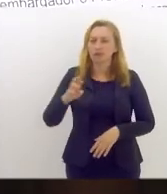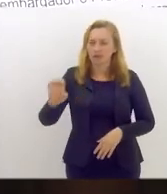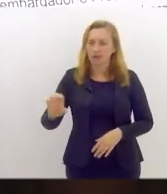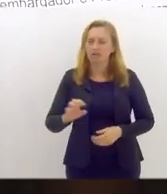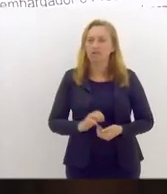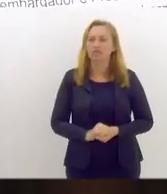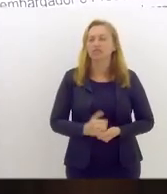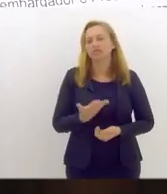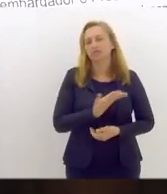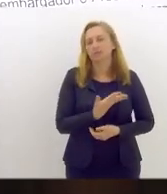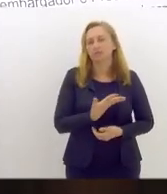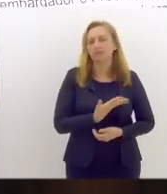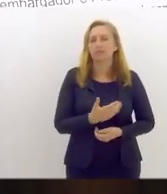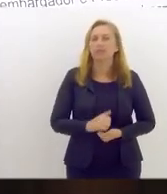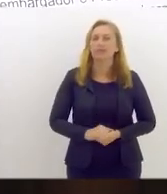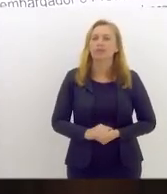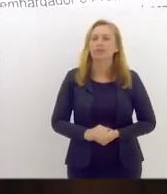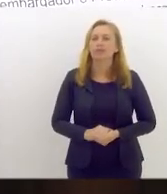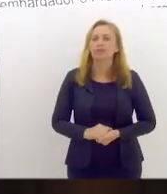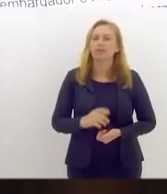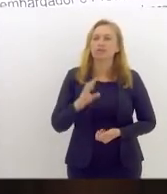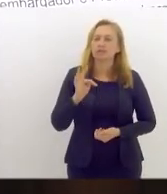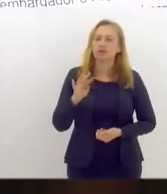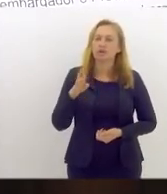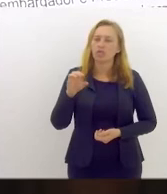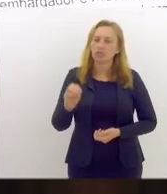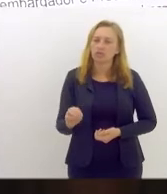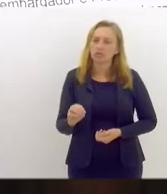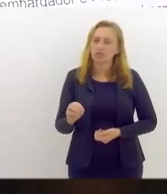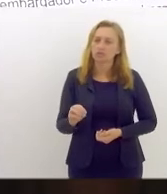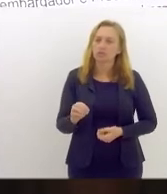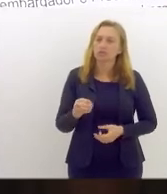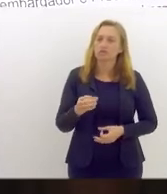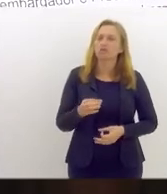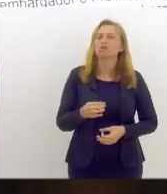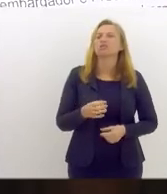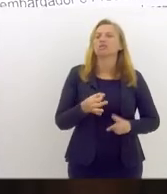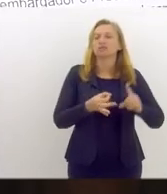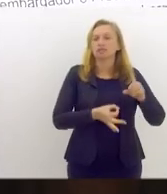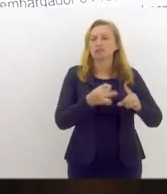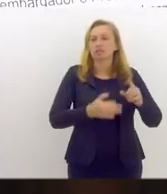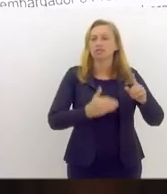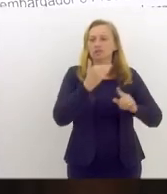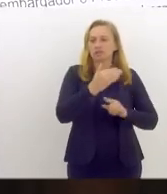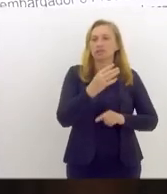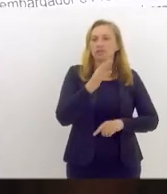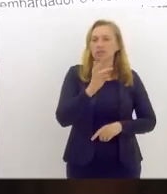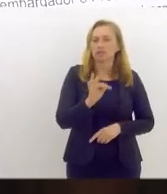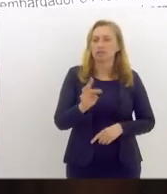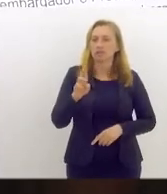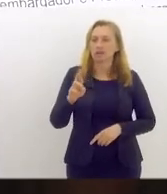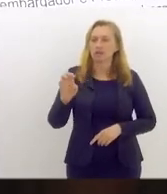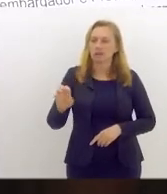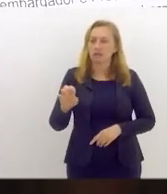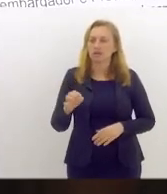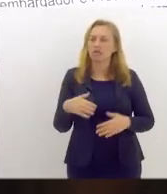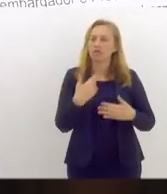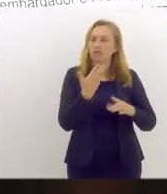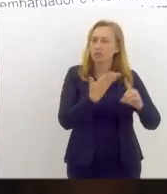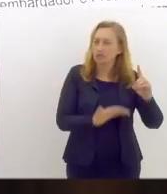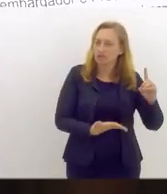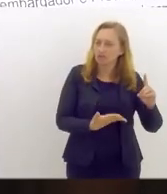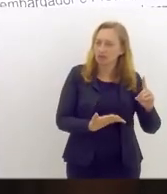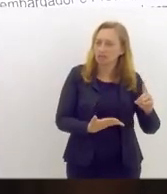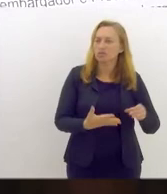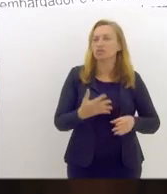o meu querido amigo Teófilo Miguel Desembargador TRF 2 a quem eu rendo analisar